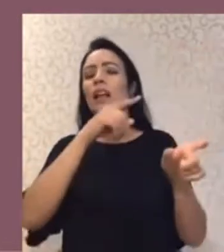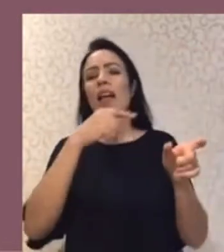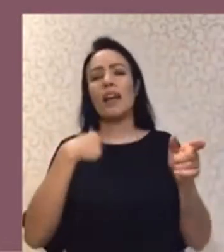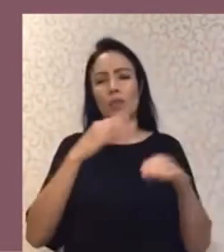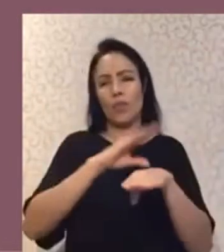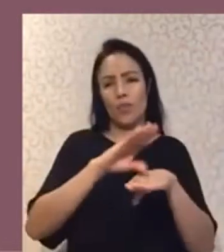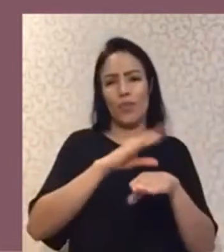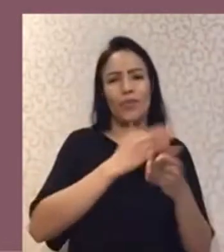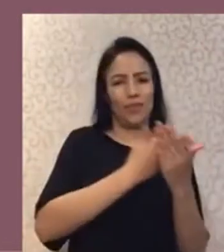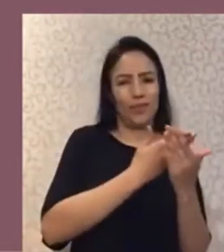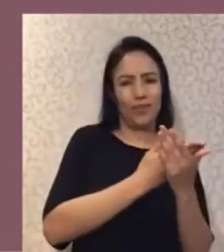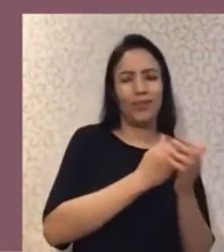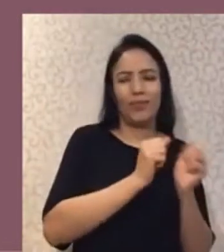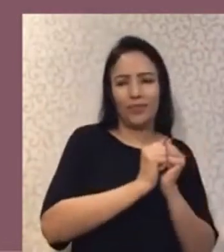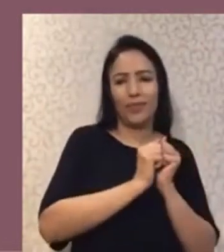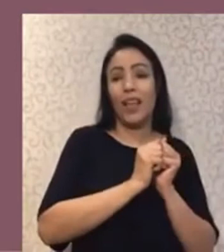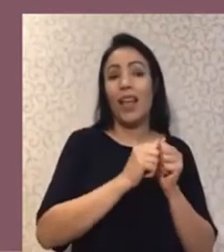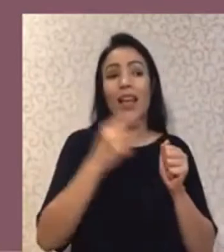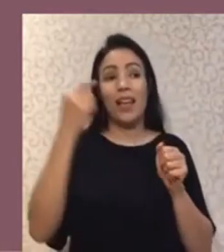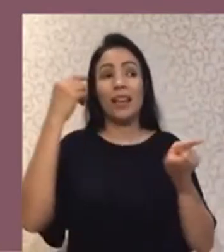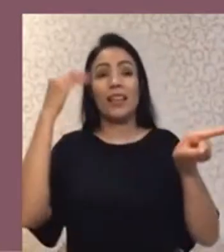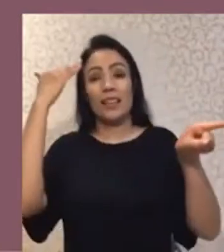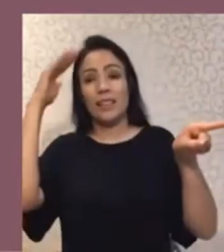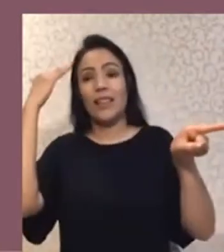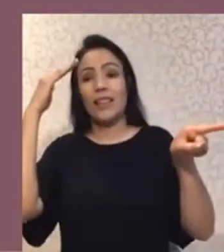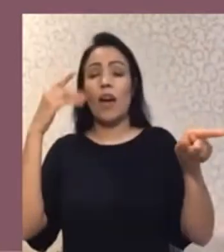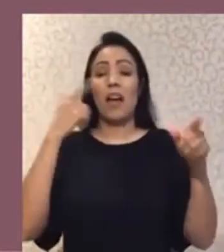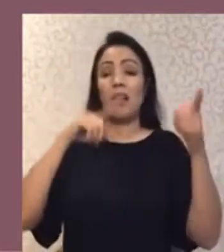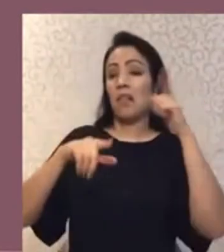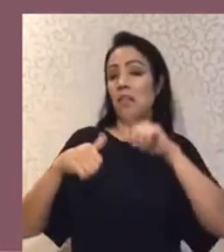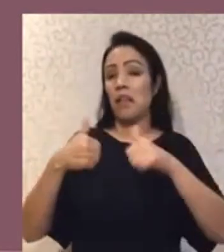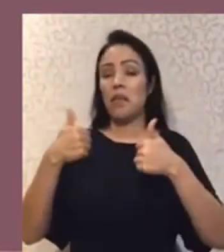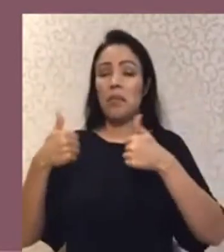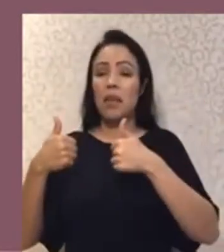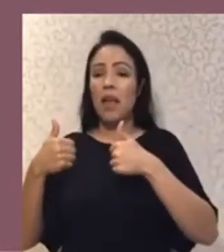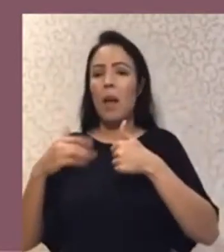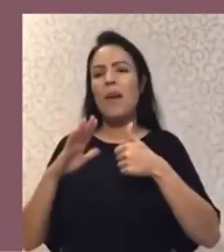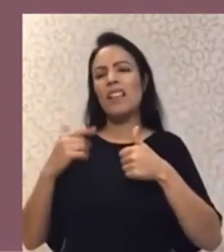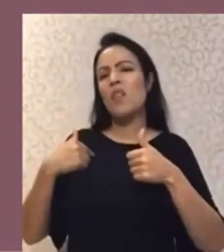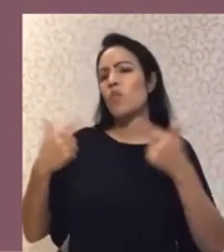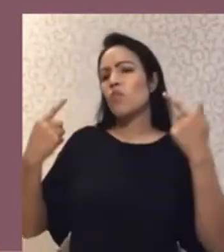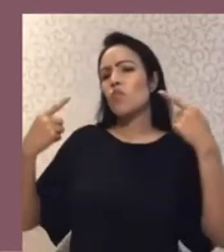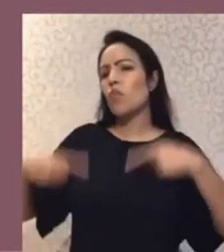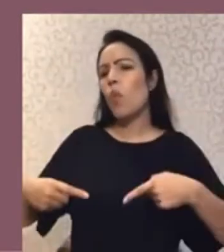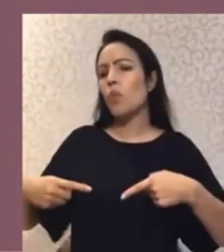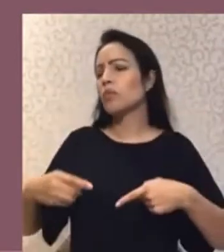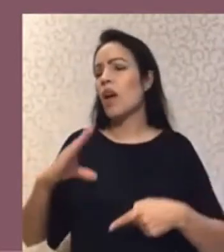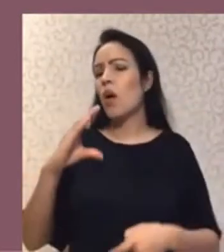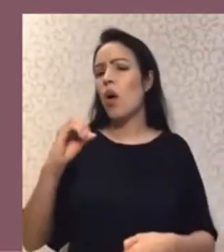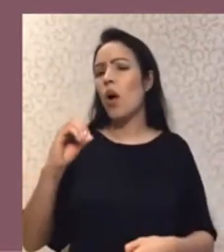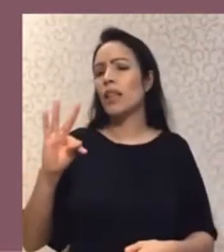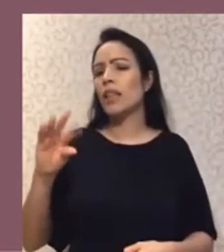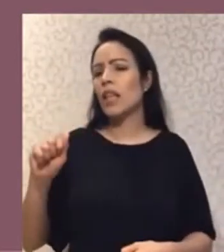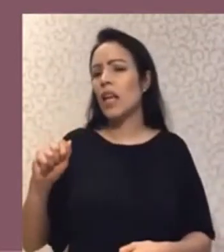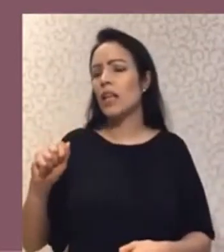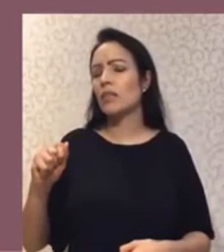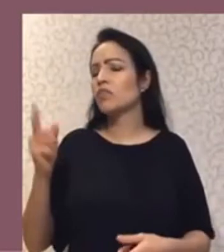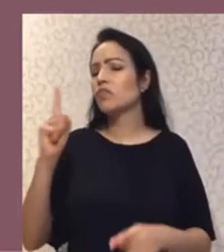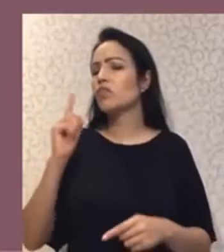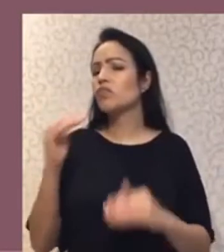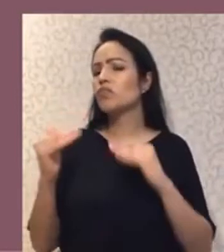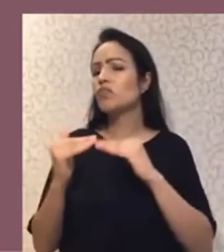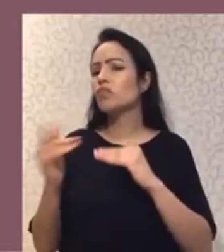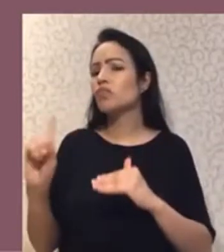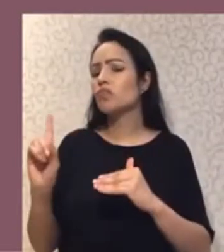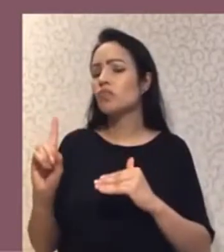tem vantagem, mas sou contra cotas, né? Porque ela fala, tudo bem, tive vantagem, mas por que é contra cotas? Porque ela acredita que